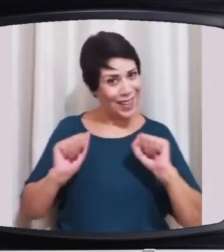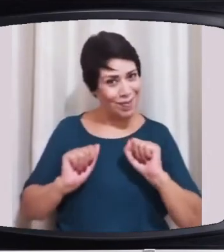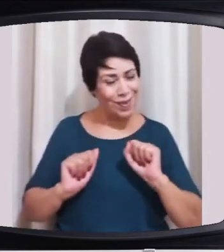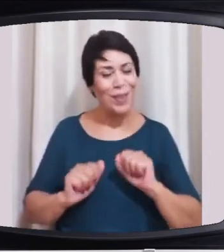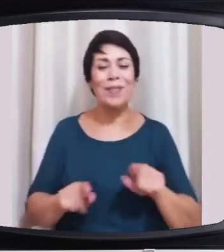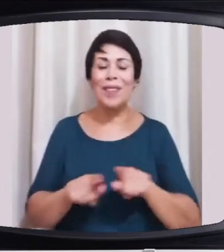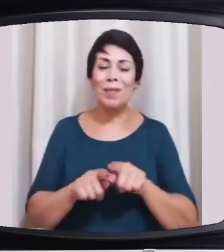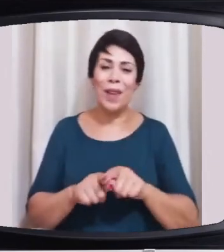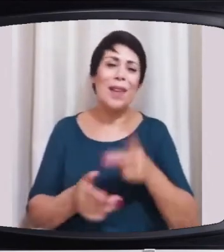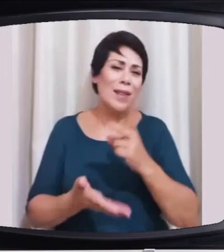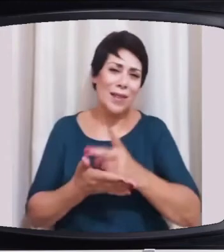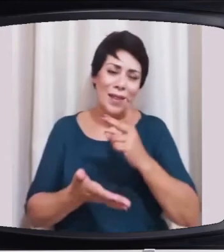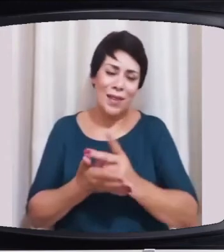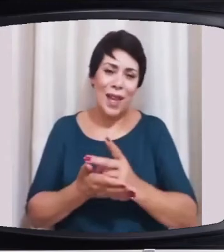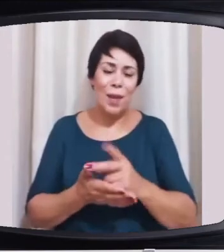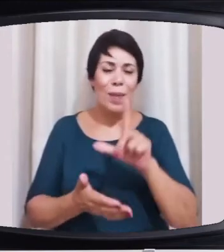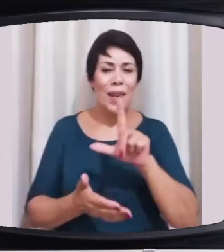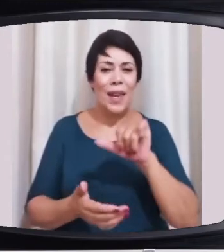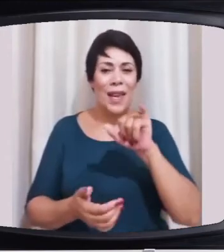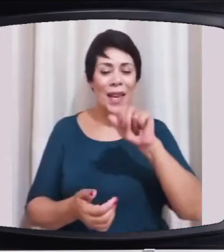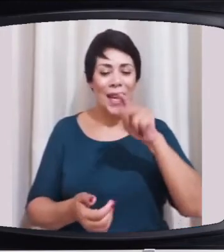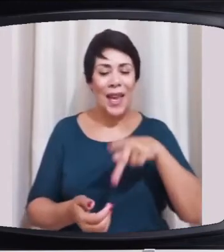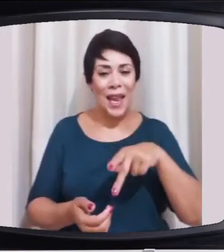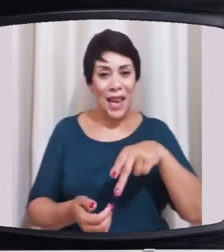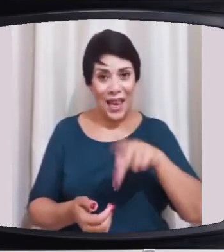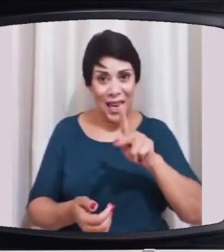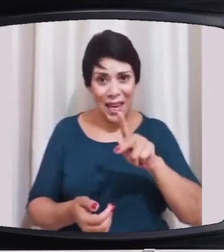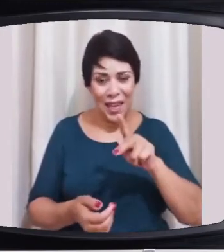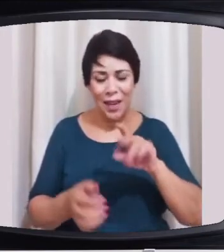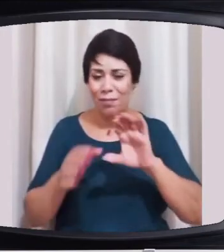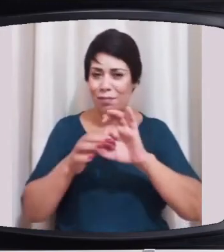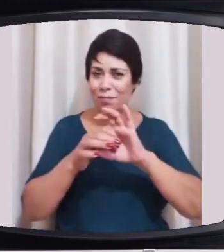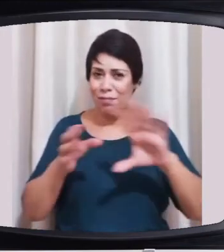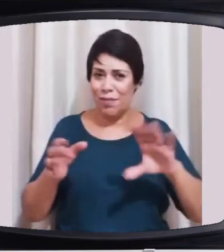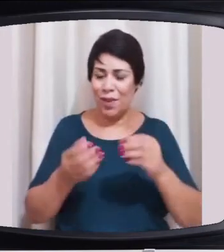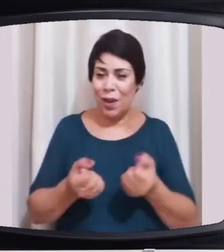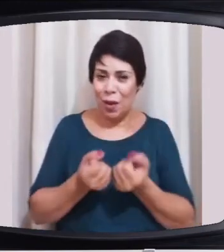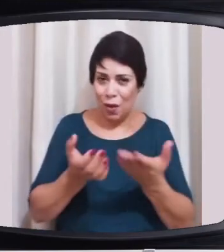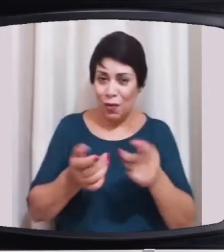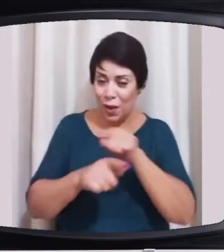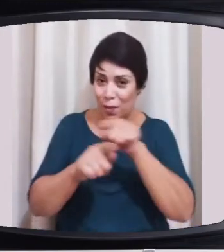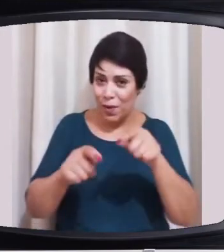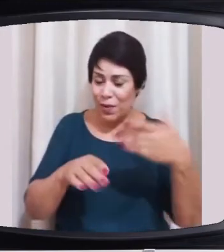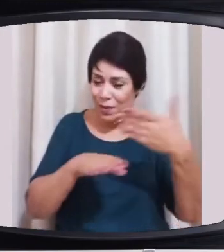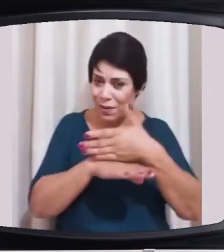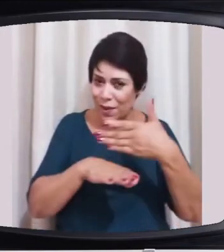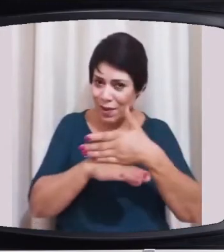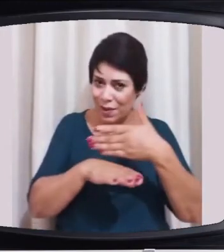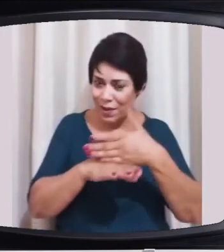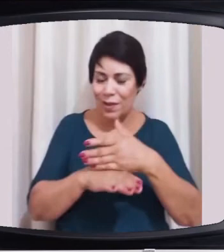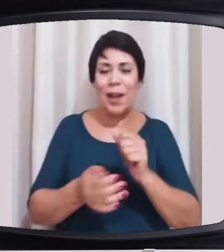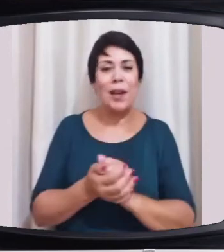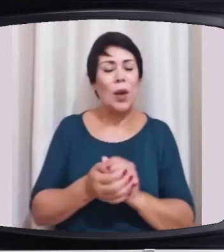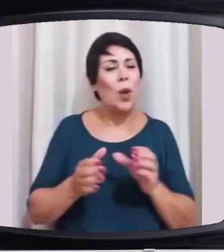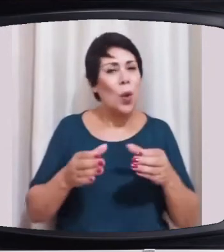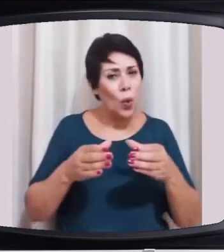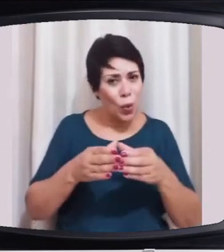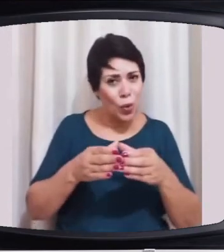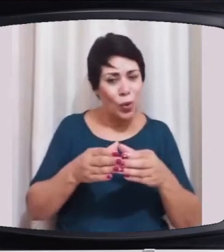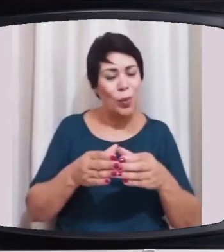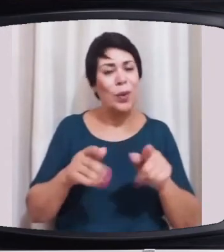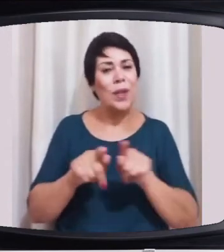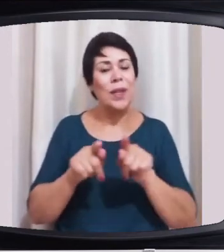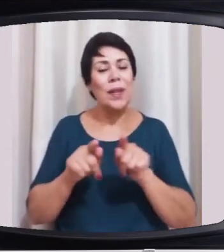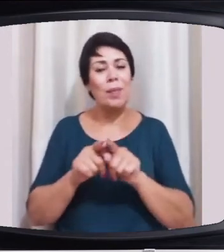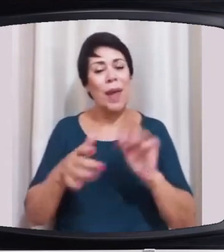como sempre a gente reúne todos os links aqui para você acessar tanto as plataformas de streaming do Java Roots e do Anderson Ventura, como